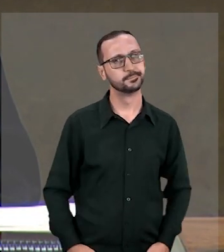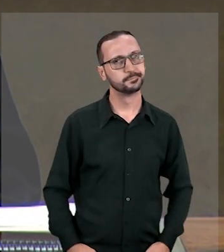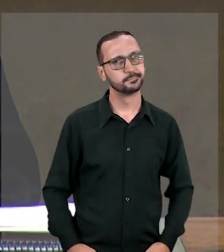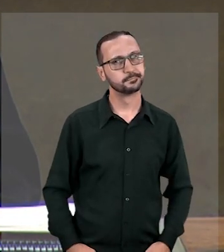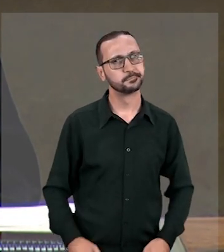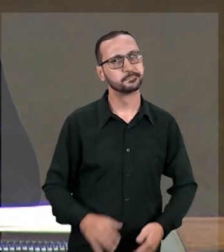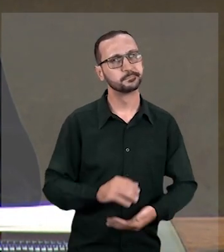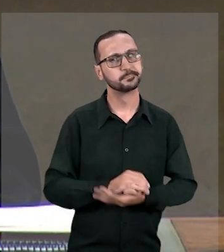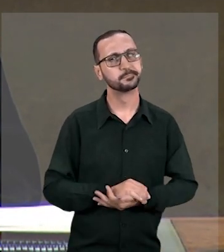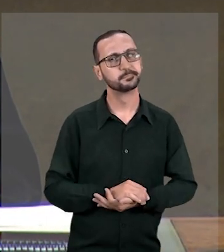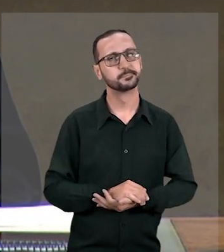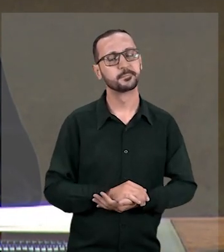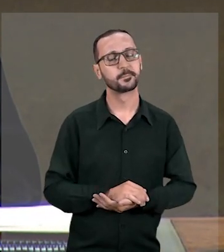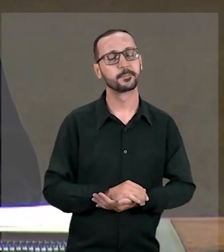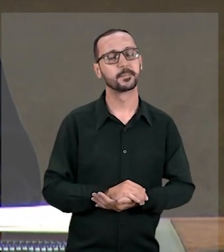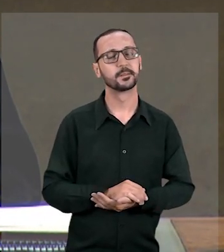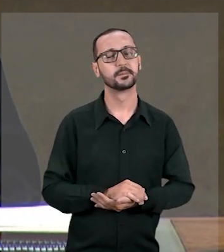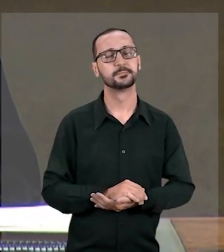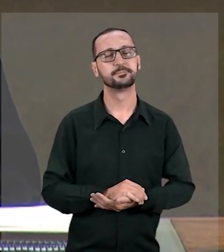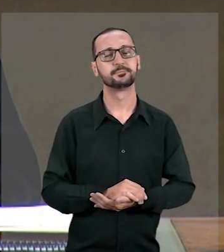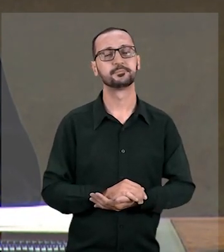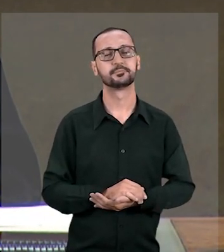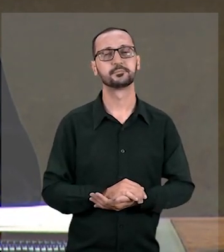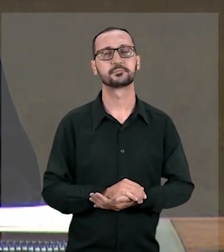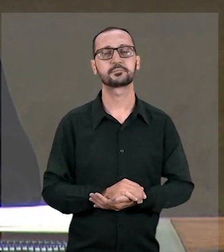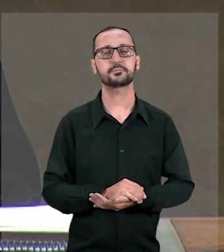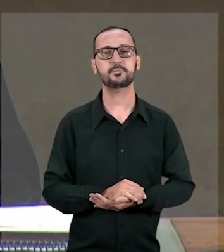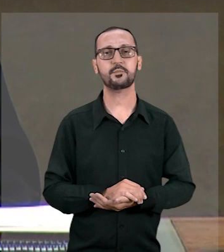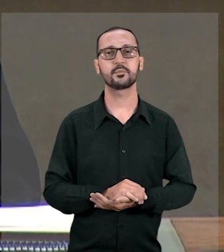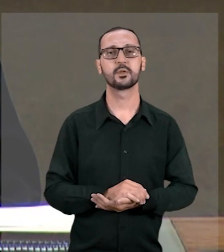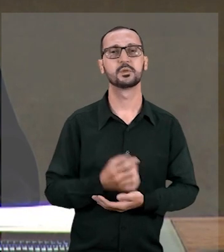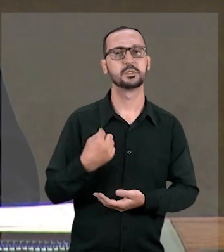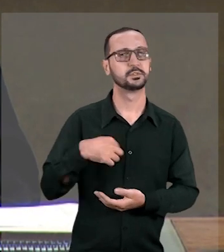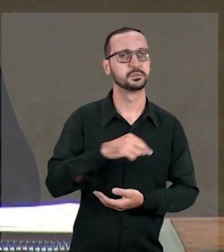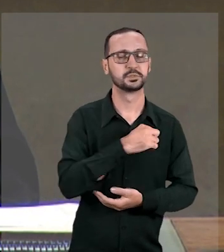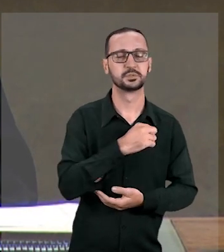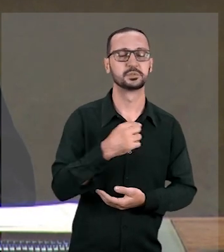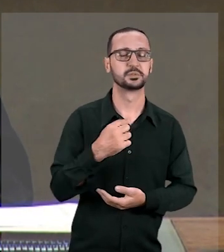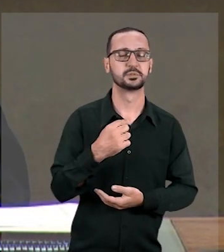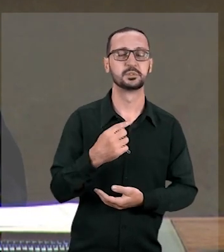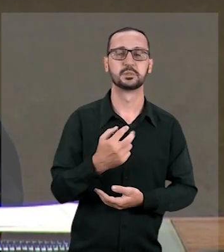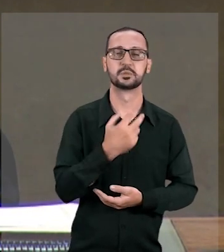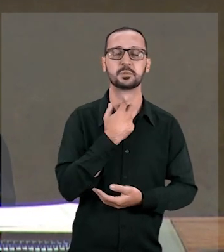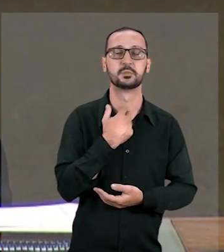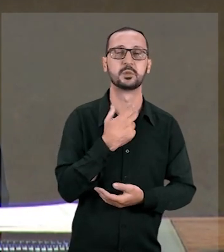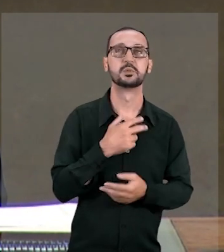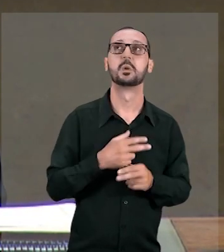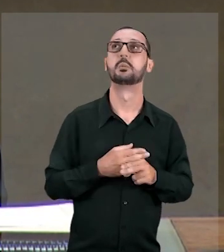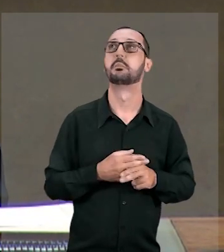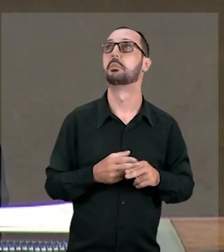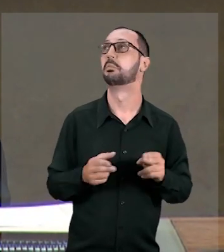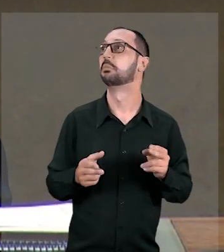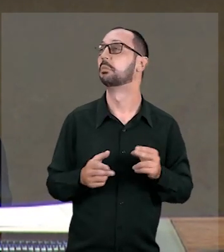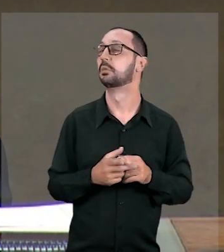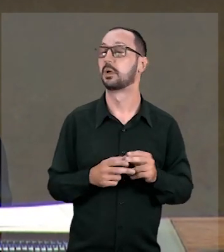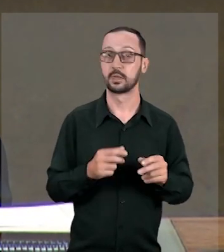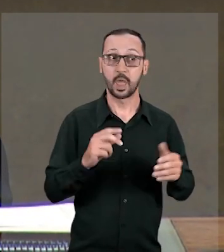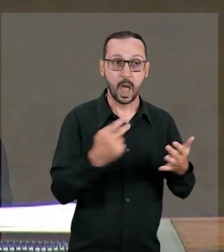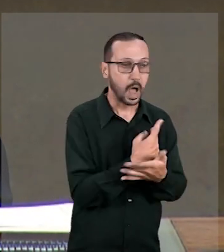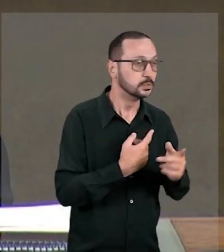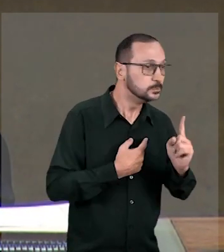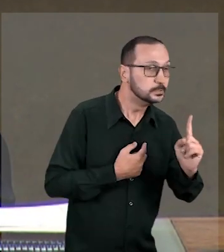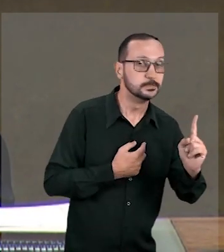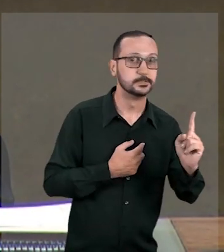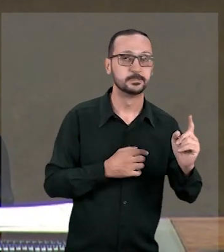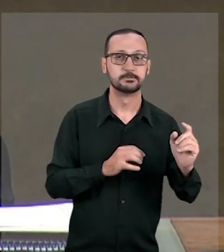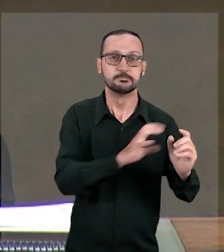portanto, a gente não deve virar os olhos quando vê alguma coisa errada,